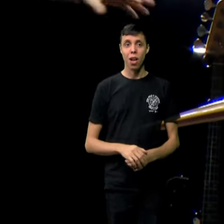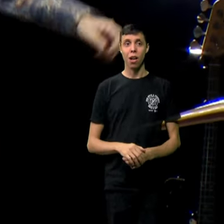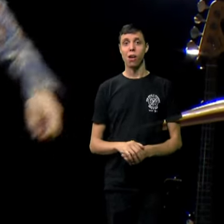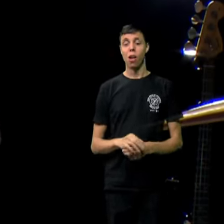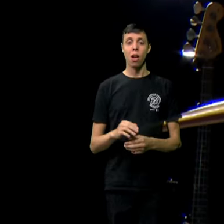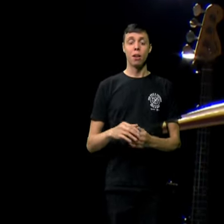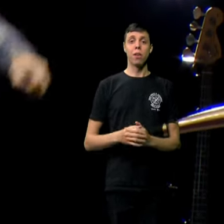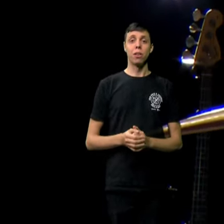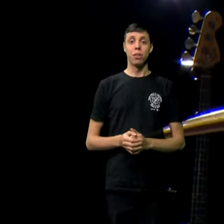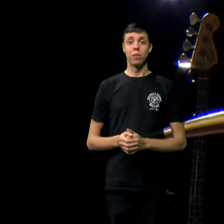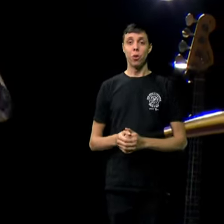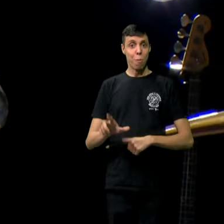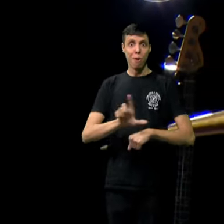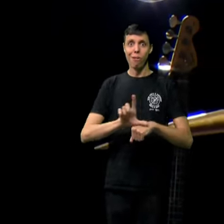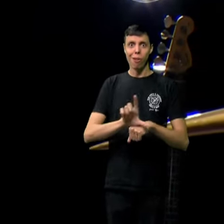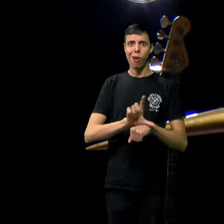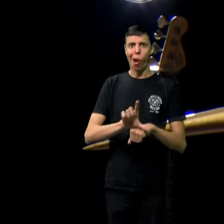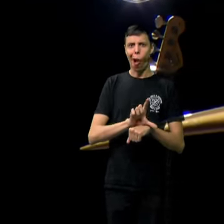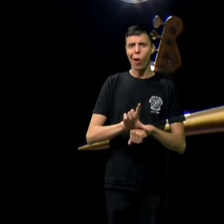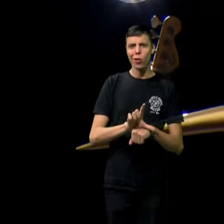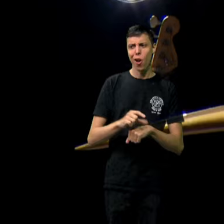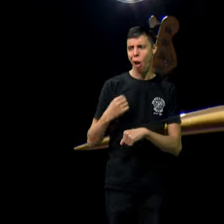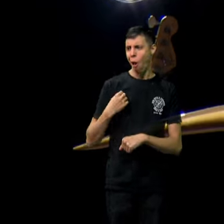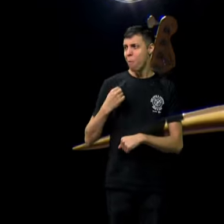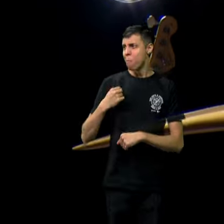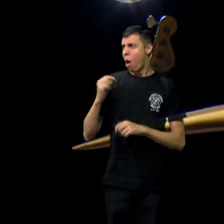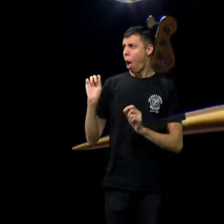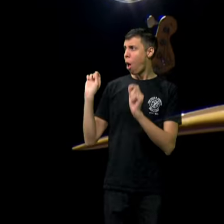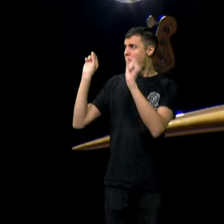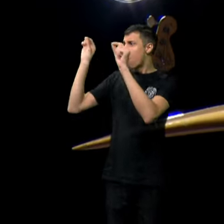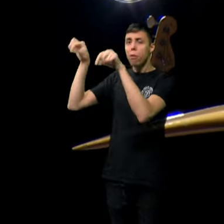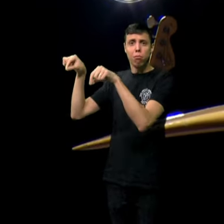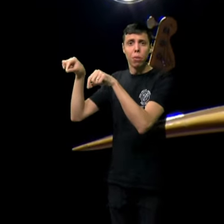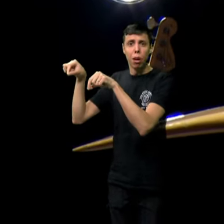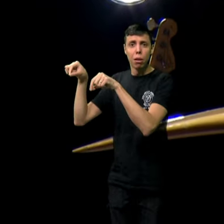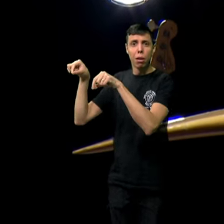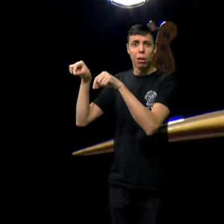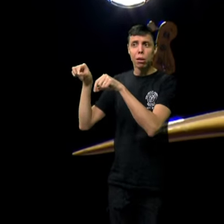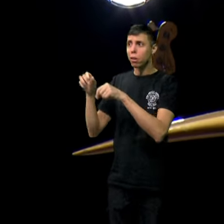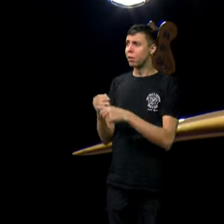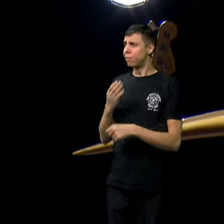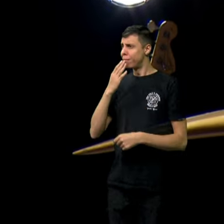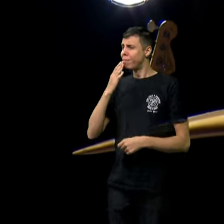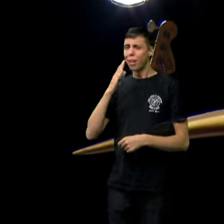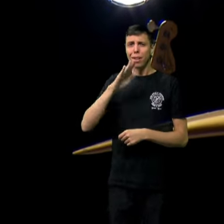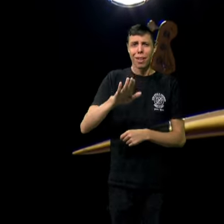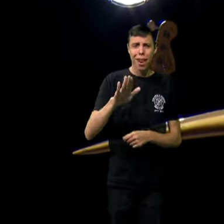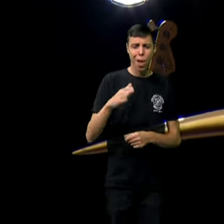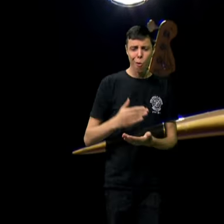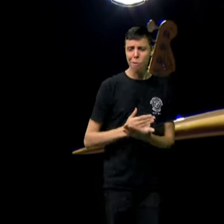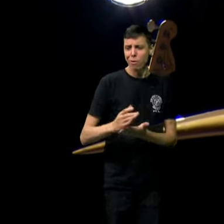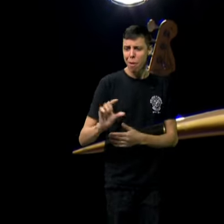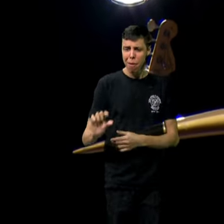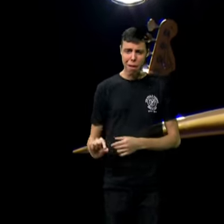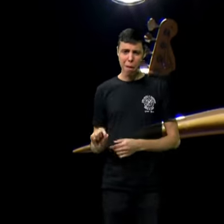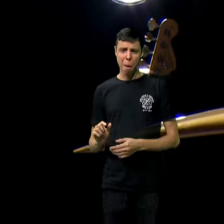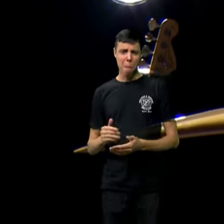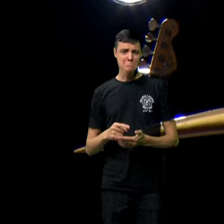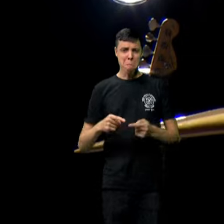na loja, pendurando uma roupa ali, e eu estava declarando aquilo: meu começo é pequeno, meu posto de estado